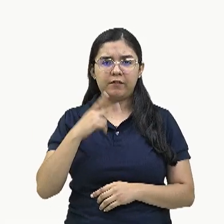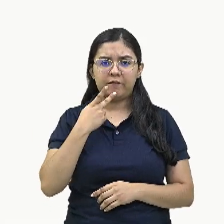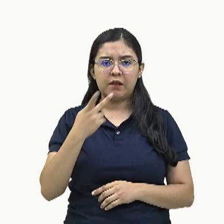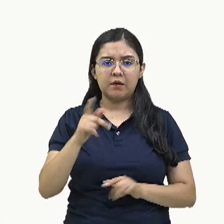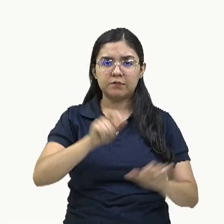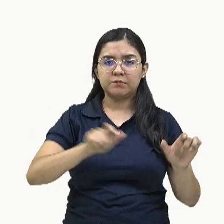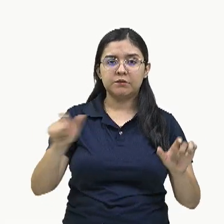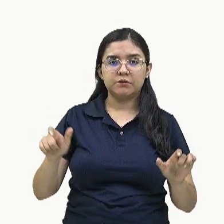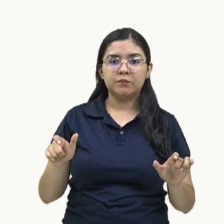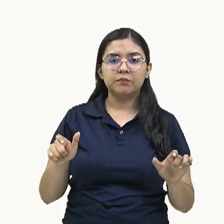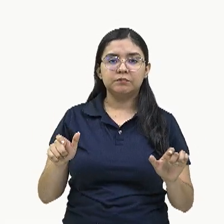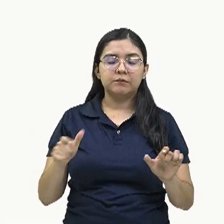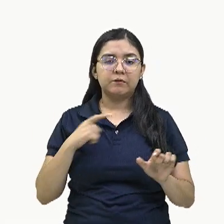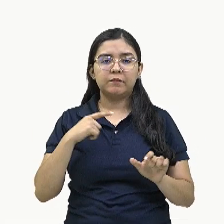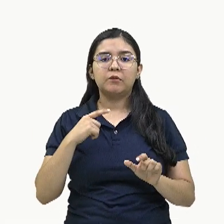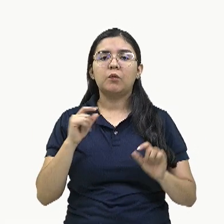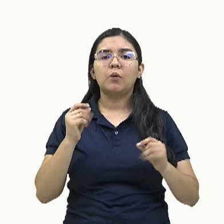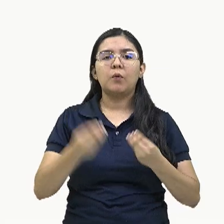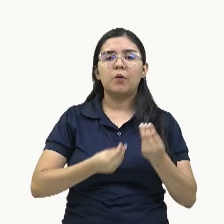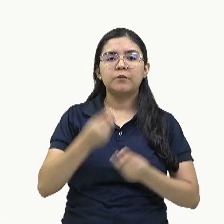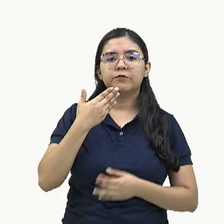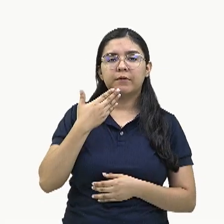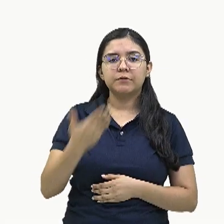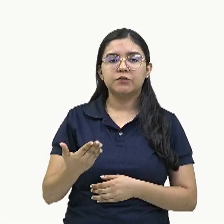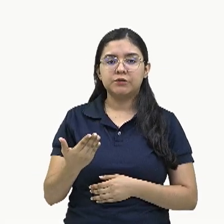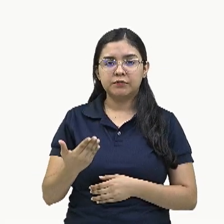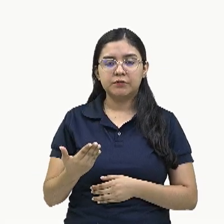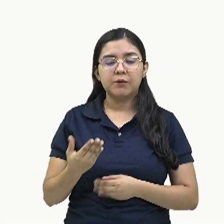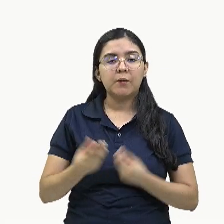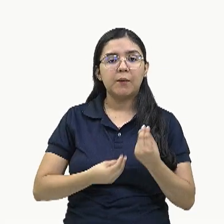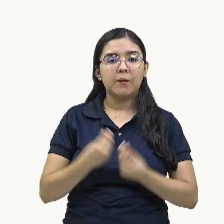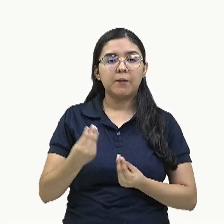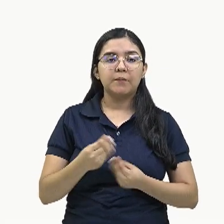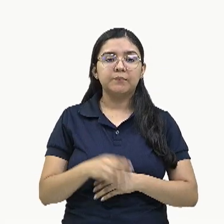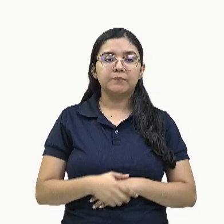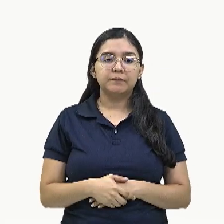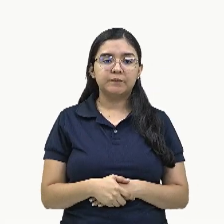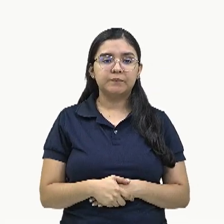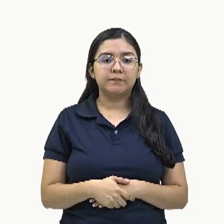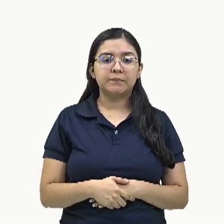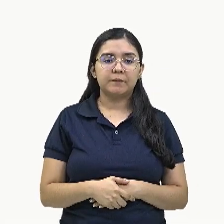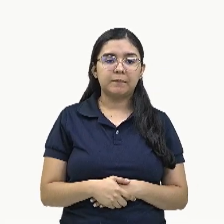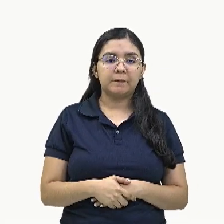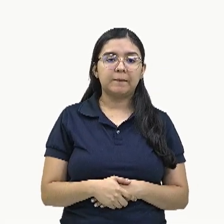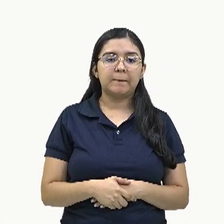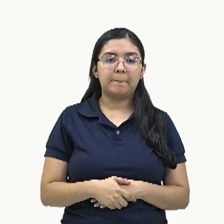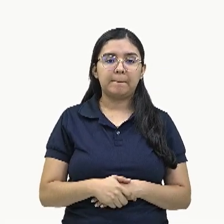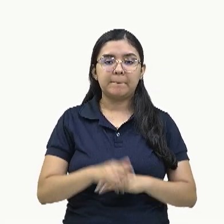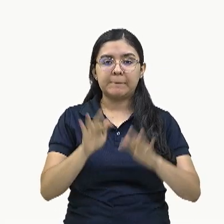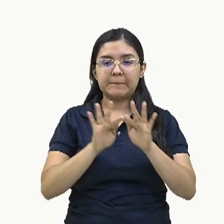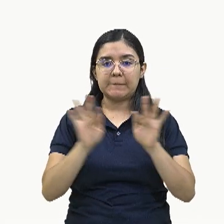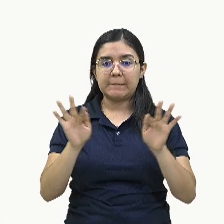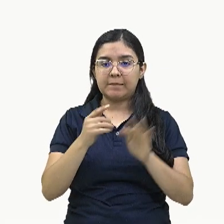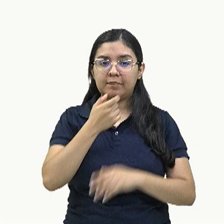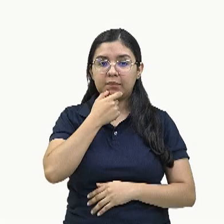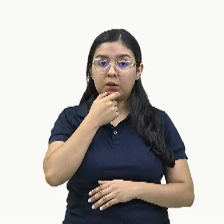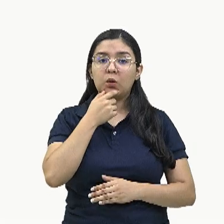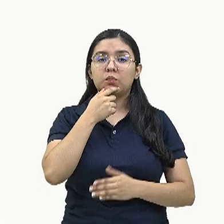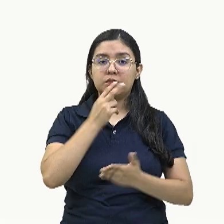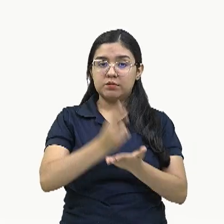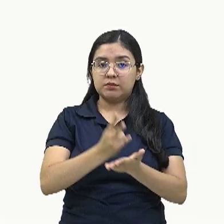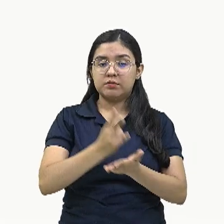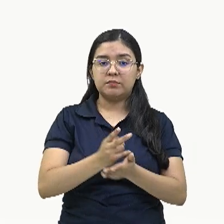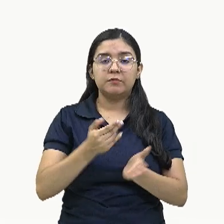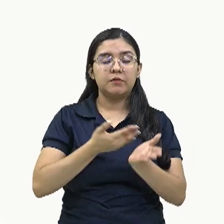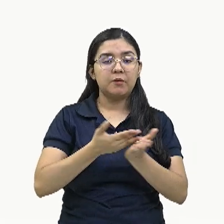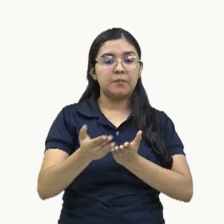pessoas, né? Como é que a gente vai pedir isso? Can you? Mais uma vez, começa com can